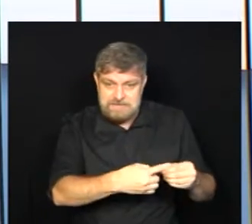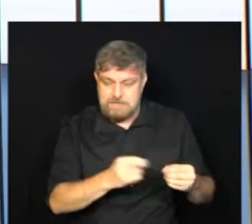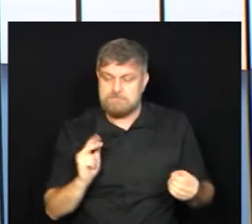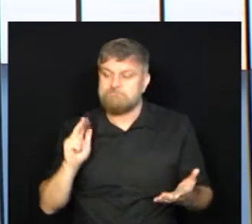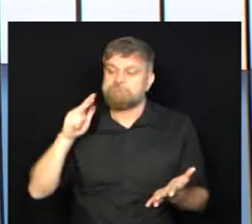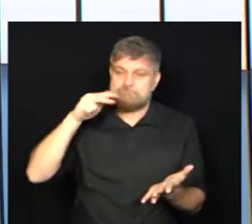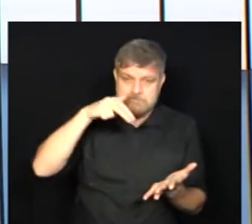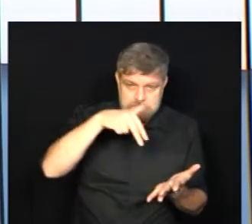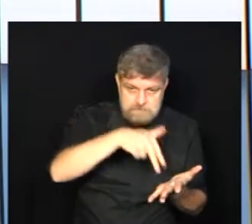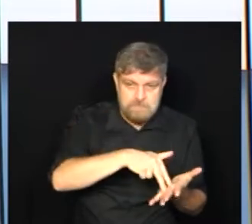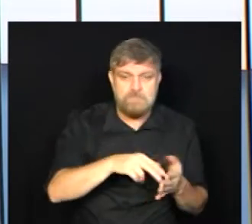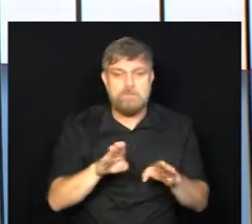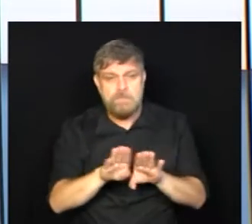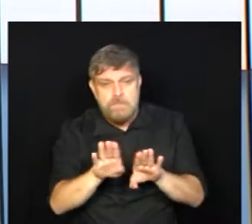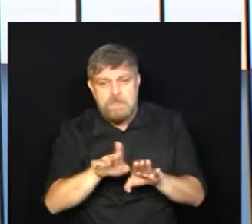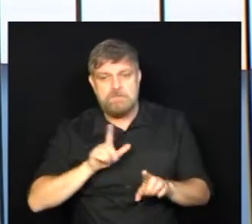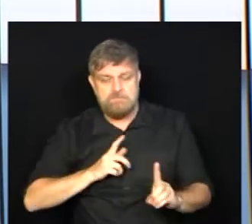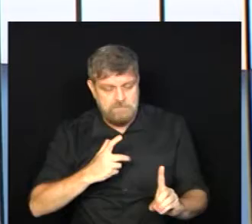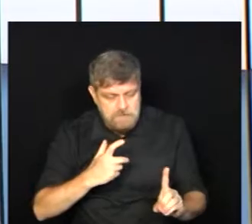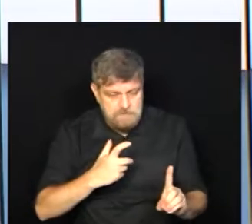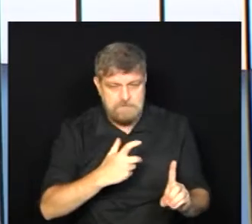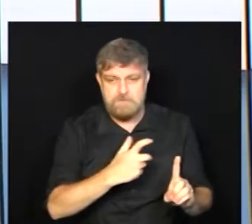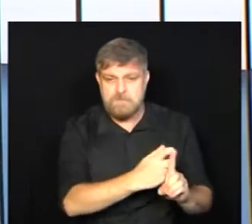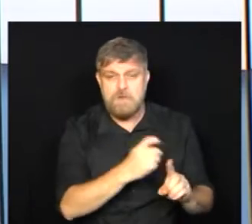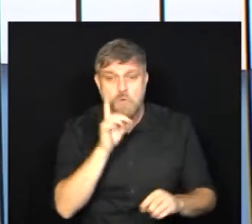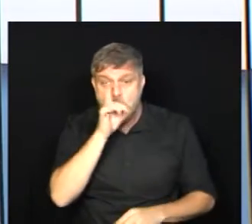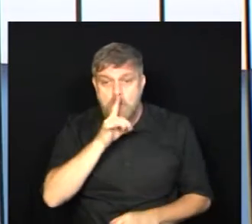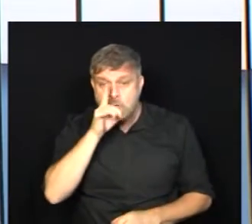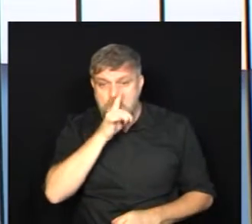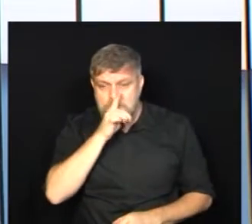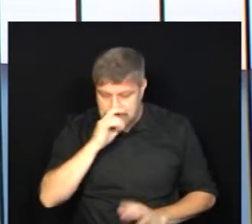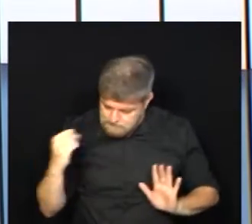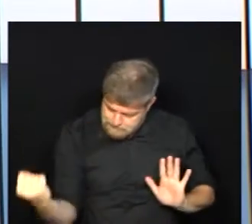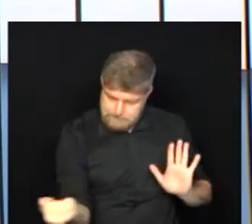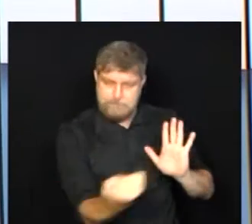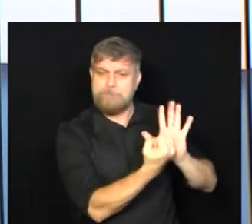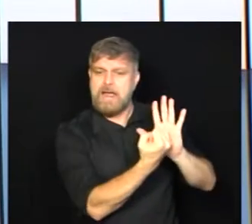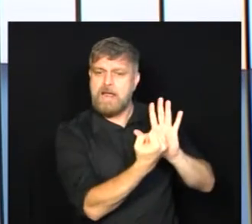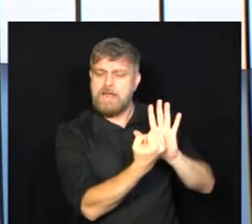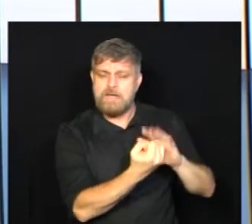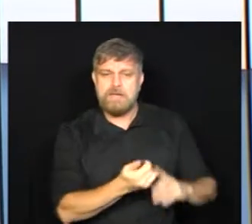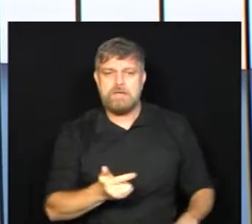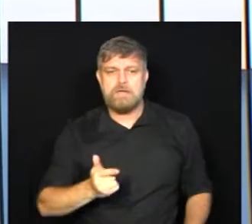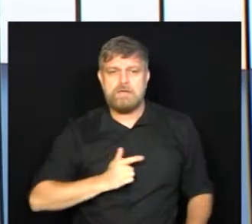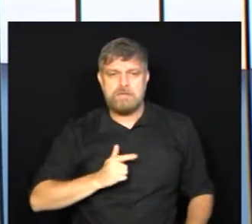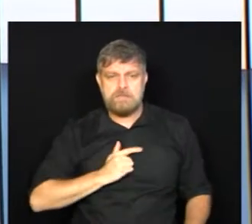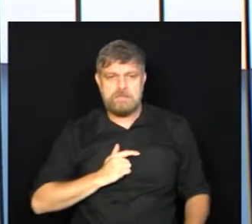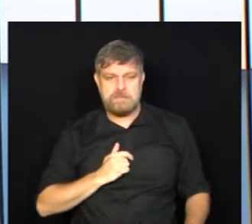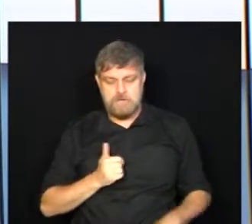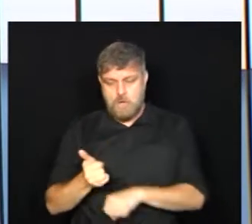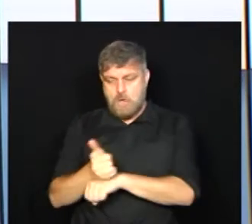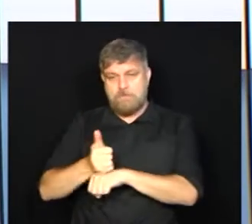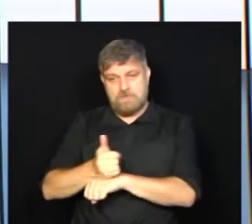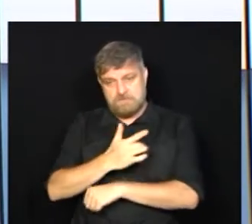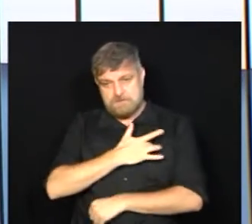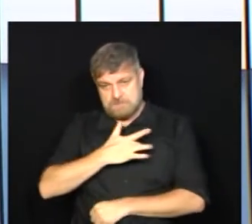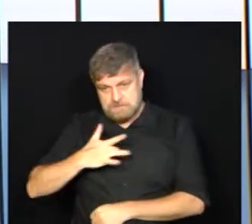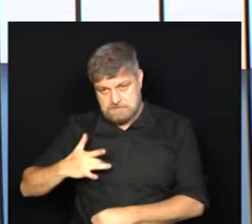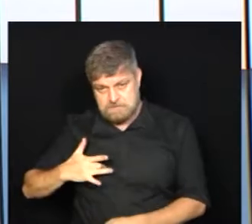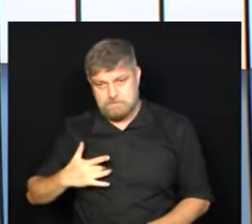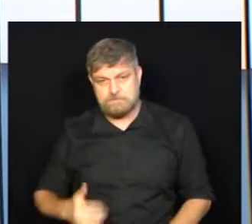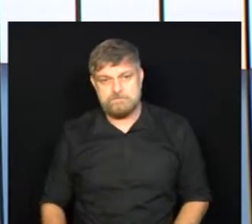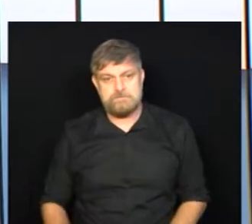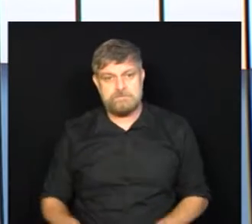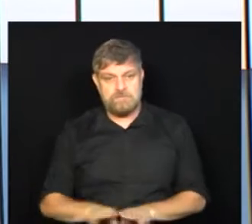também, inclusive, foi vacinada neste domingo, que marca também, lembrando que além dos profissionais da saúde, que